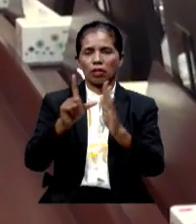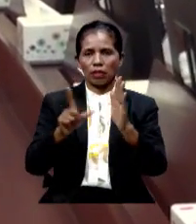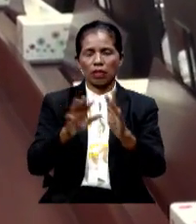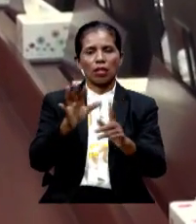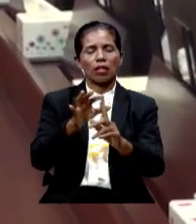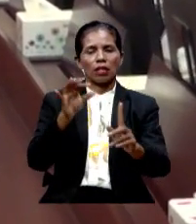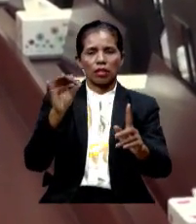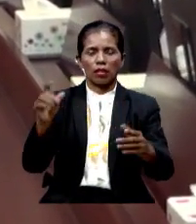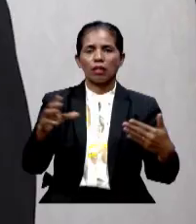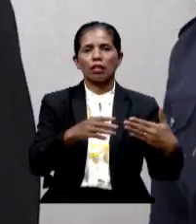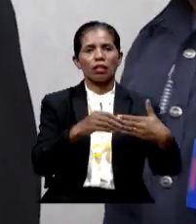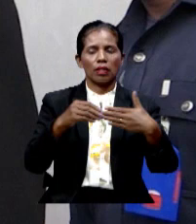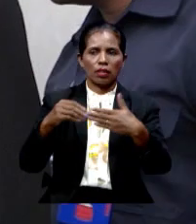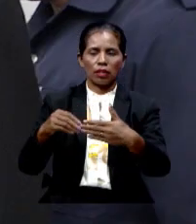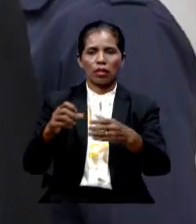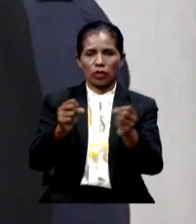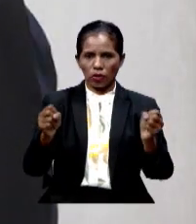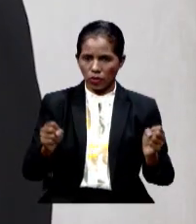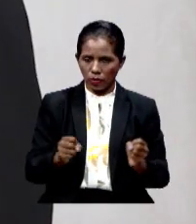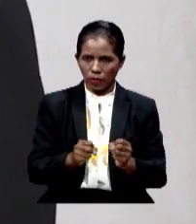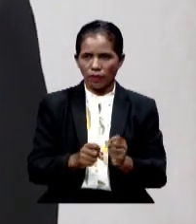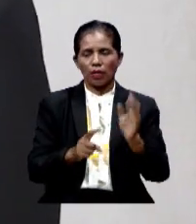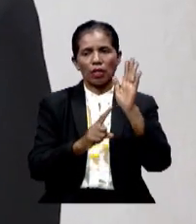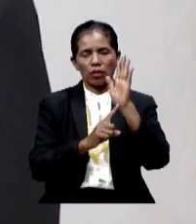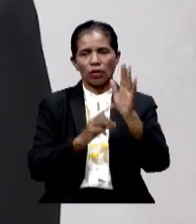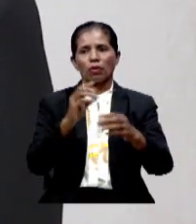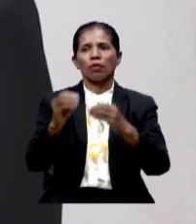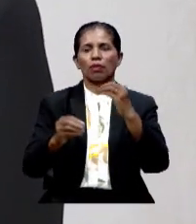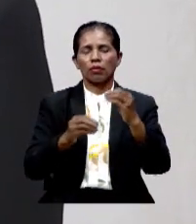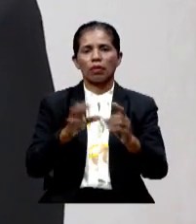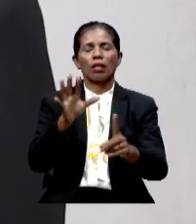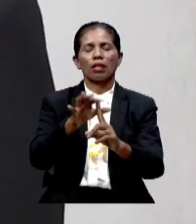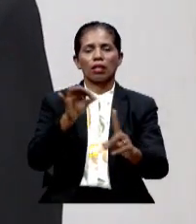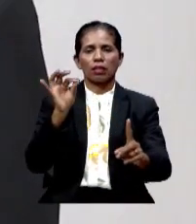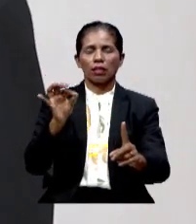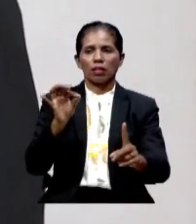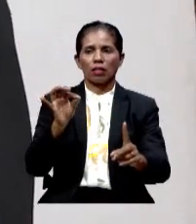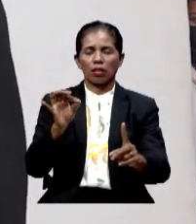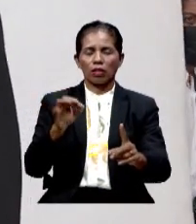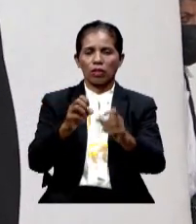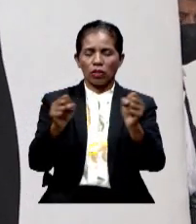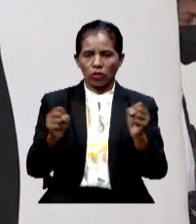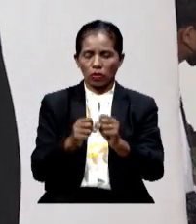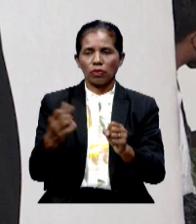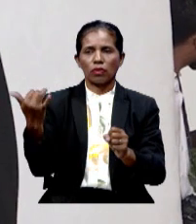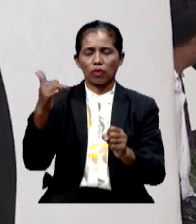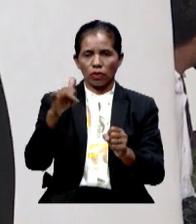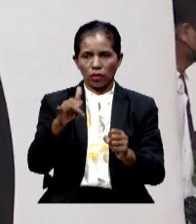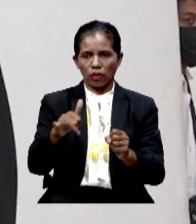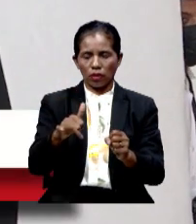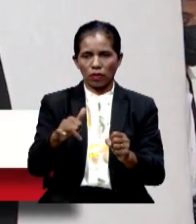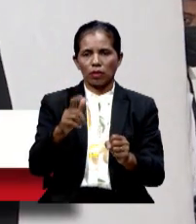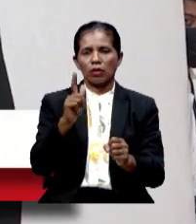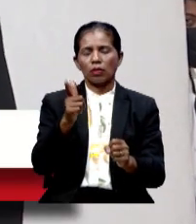eleição líder comunitário. Se publica, significa eleição via suco, será conselho de suco,